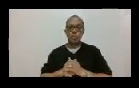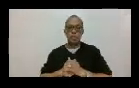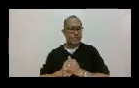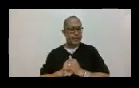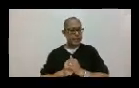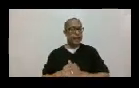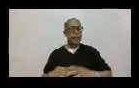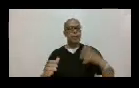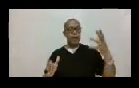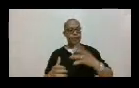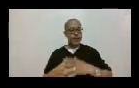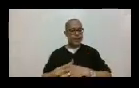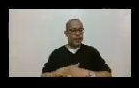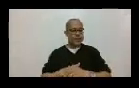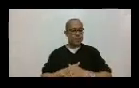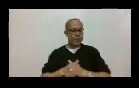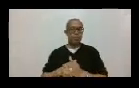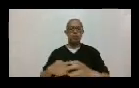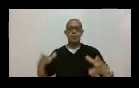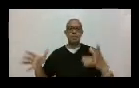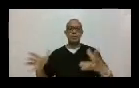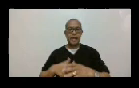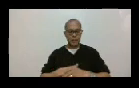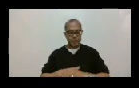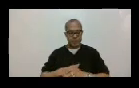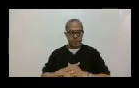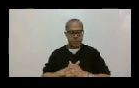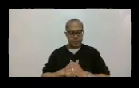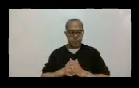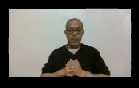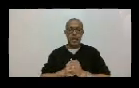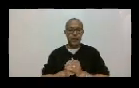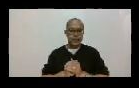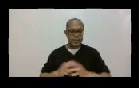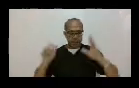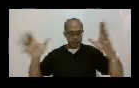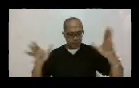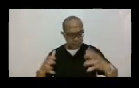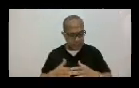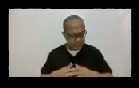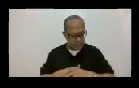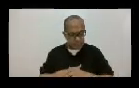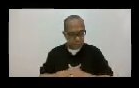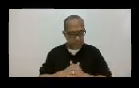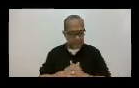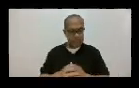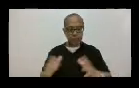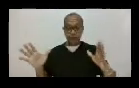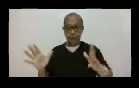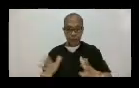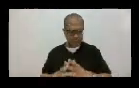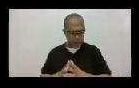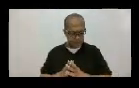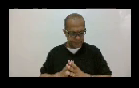vamos discutir hoje um dos temas né europa aspectos humanos mais precisamente a organização então vamos lá